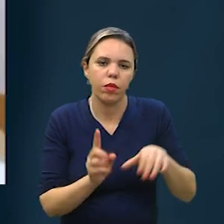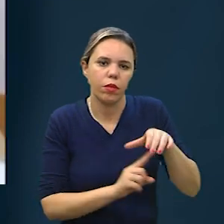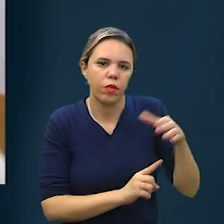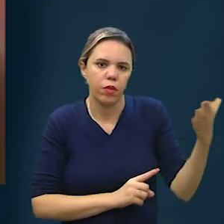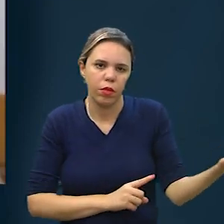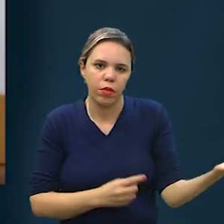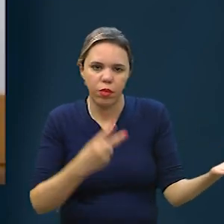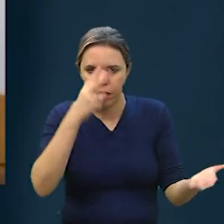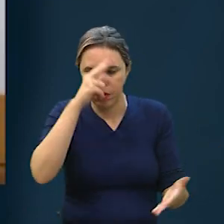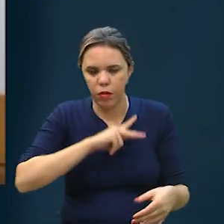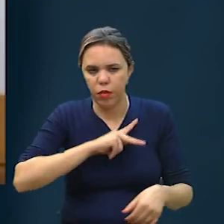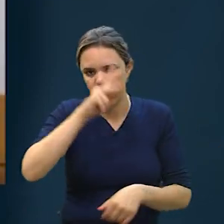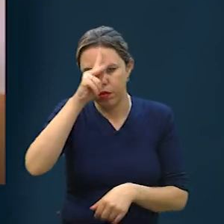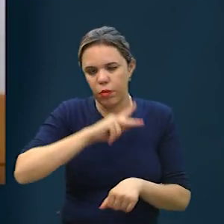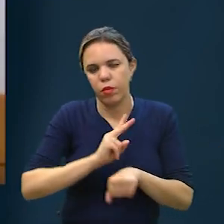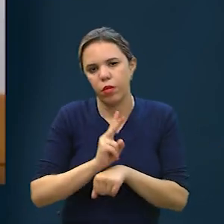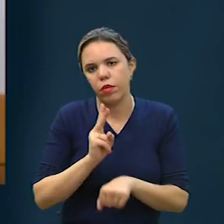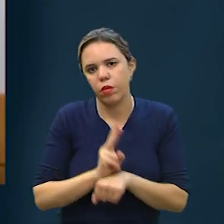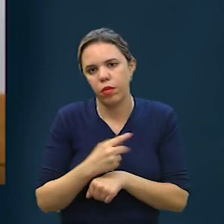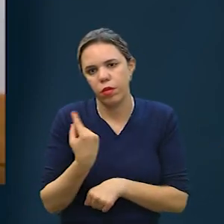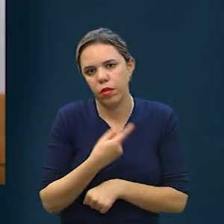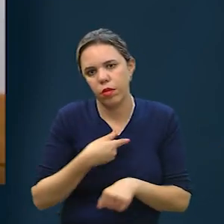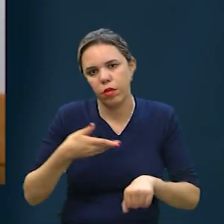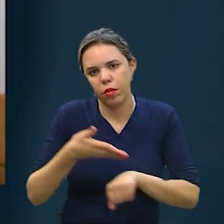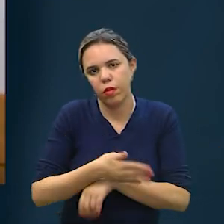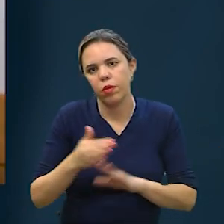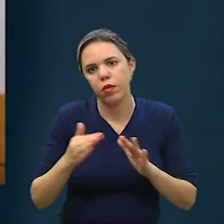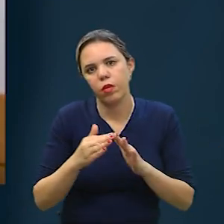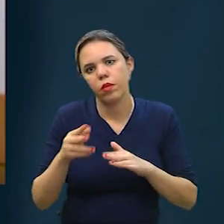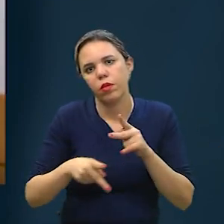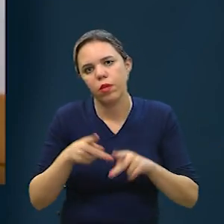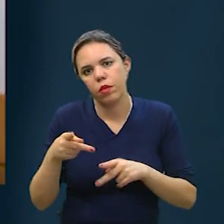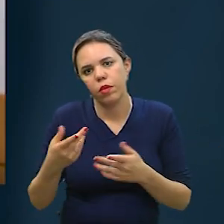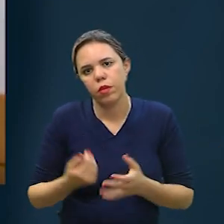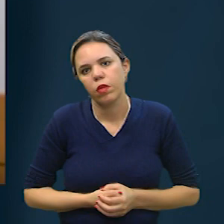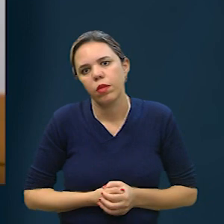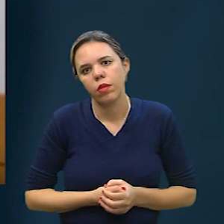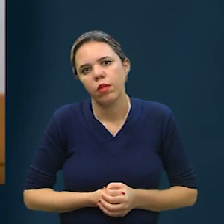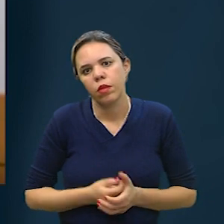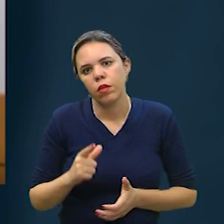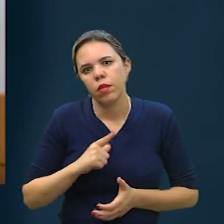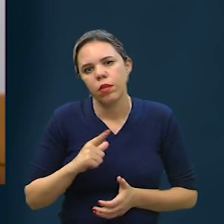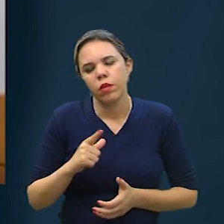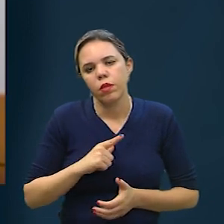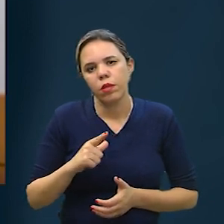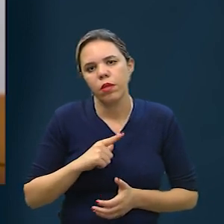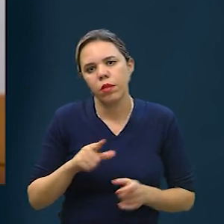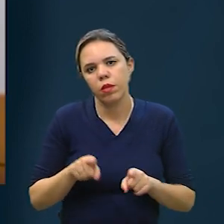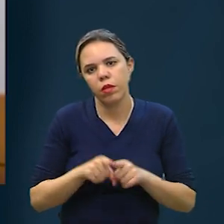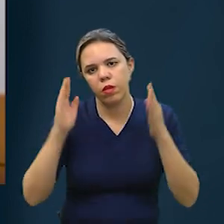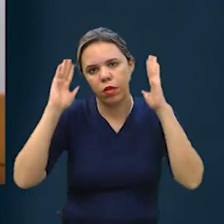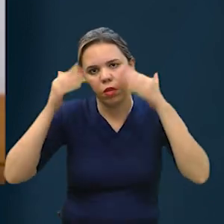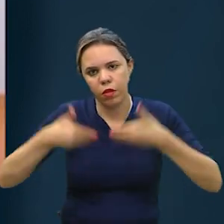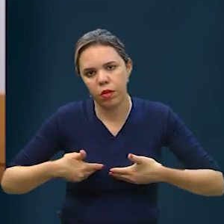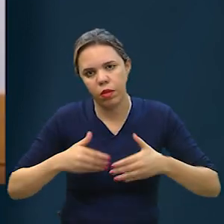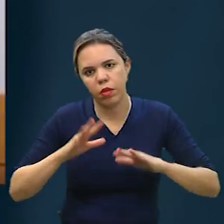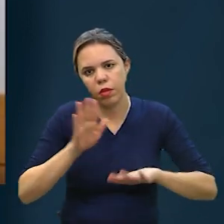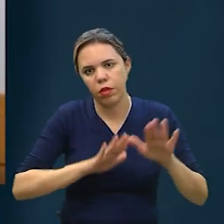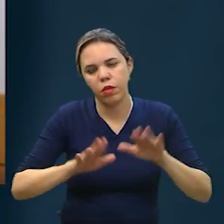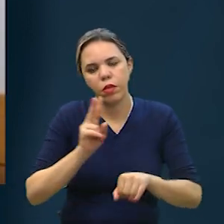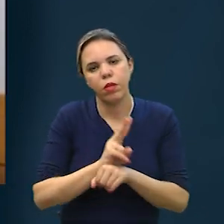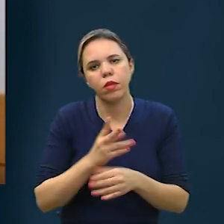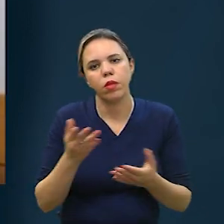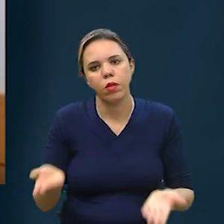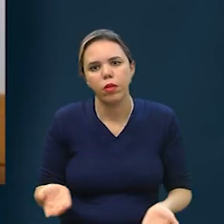o cliente e nos proteger. Afinal de contas, a gente estava entrando dentro da casa da pessoa. Então, a gente tinha que, além de estar paramentada, tomar todos